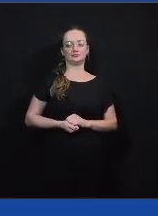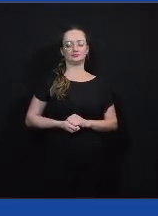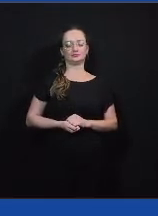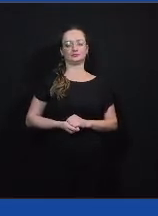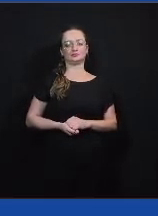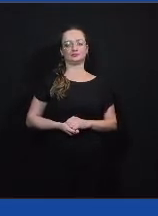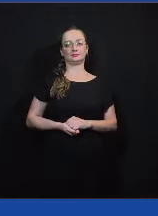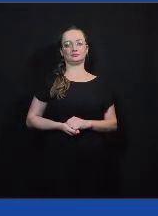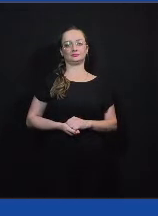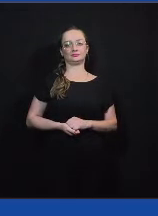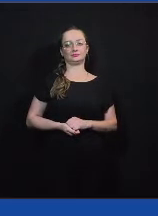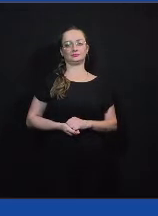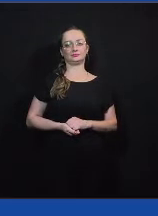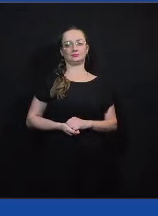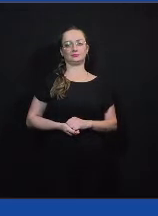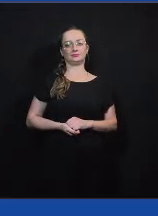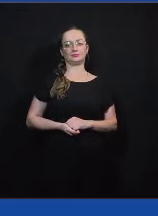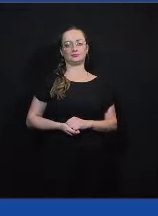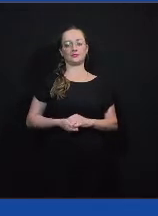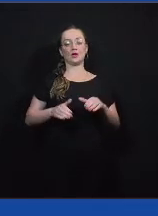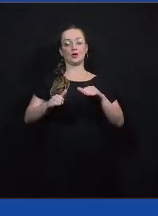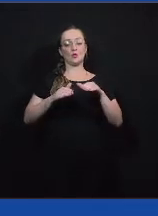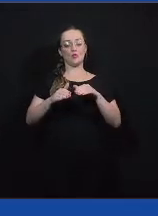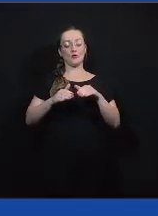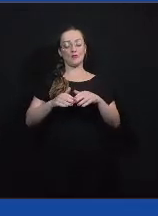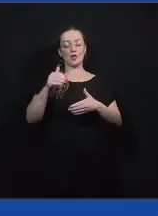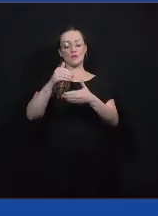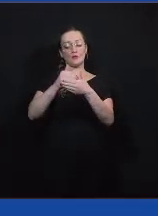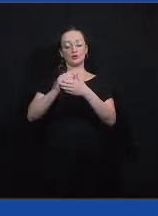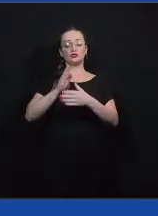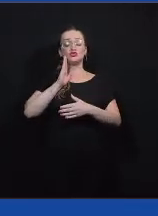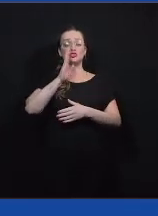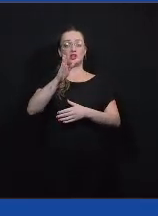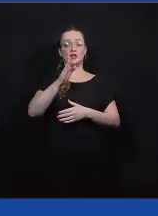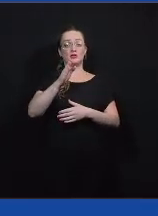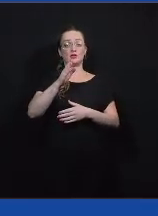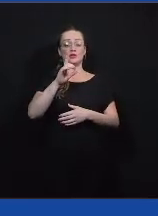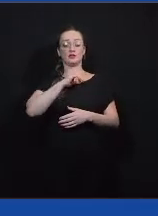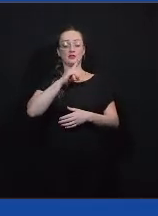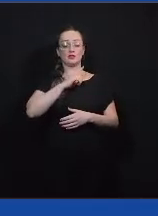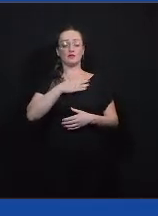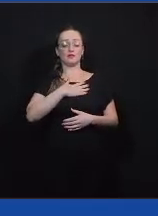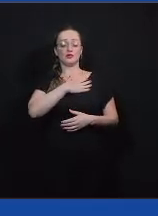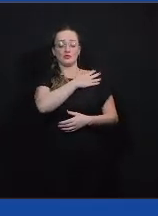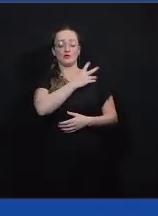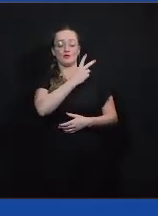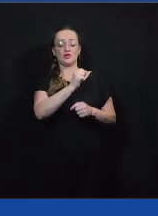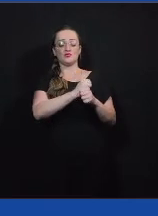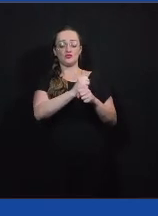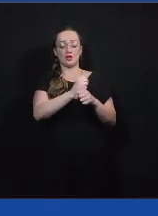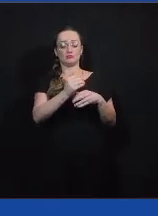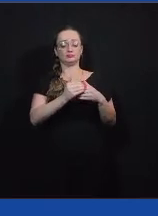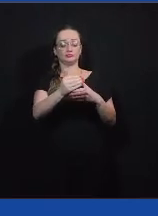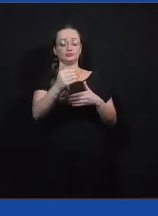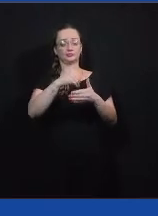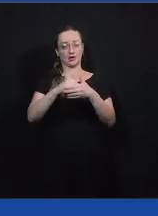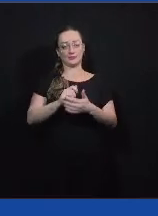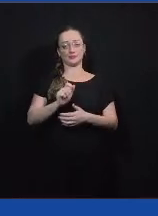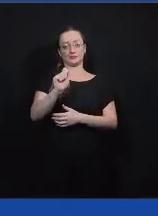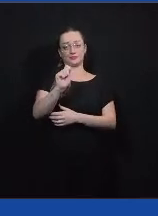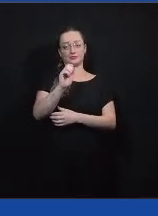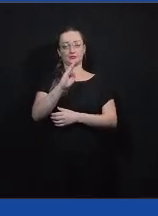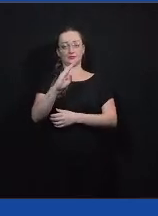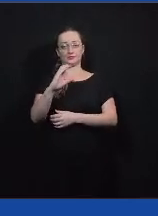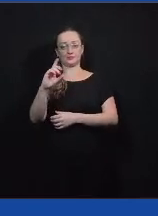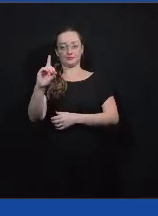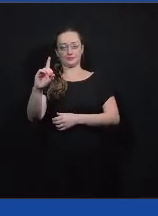movimento de direitas diretas Car pedindo voto após 20 anos de ditadura militar no Brasil alternativa a